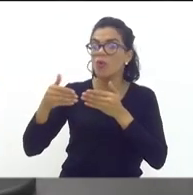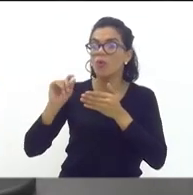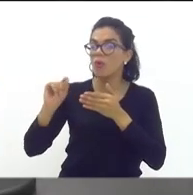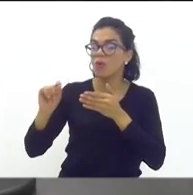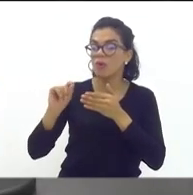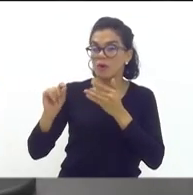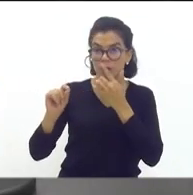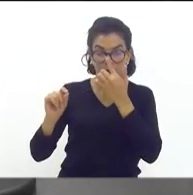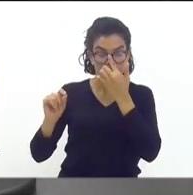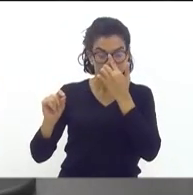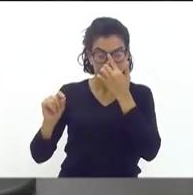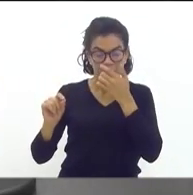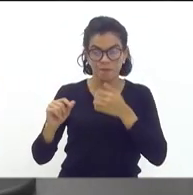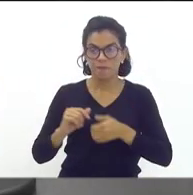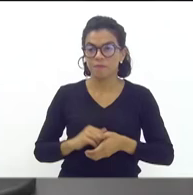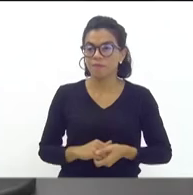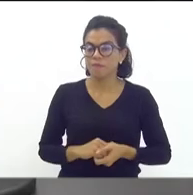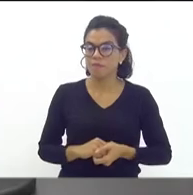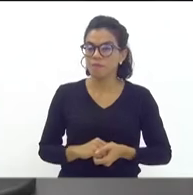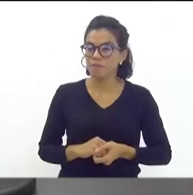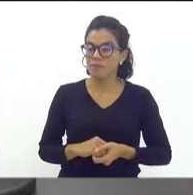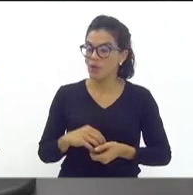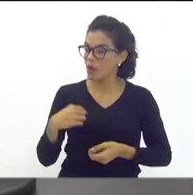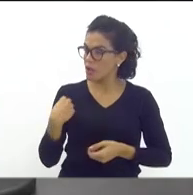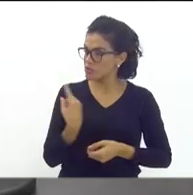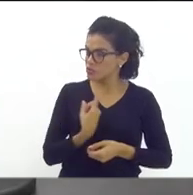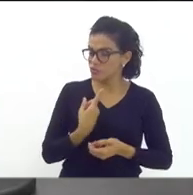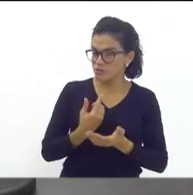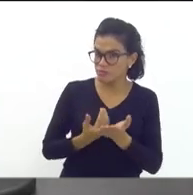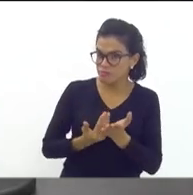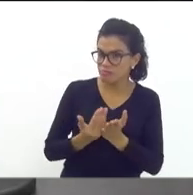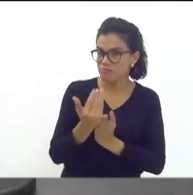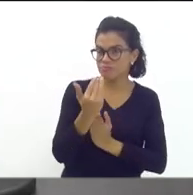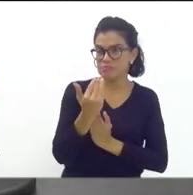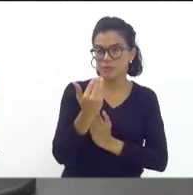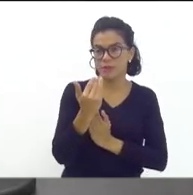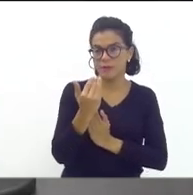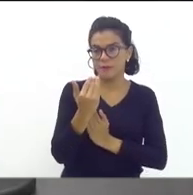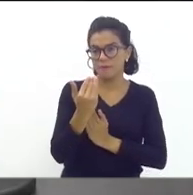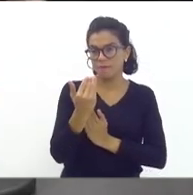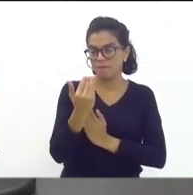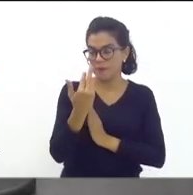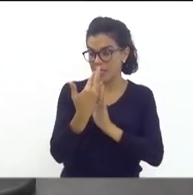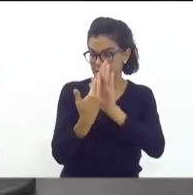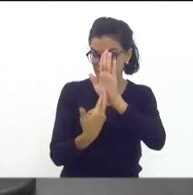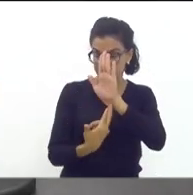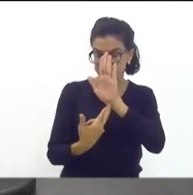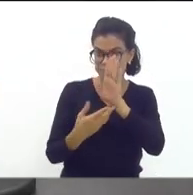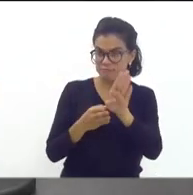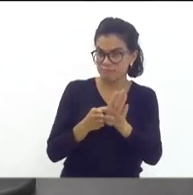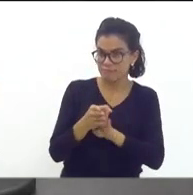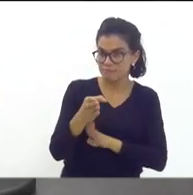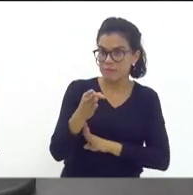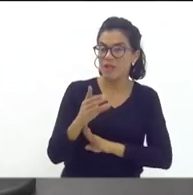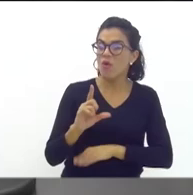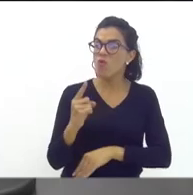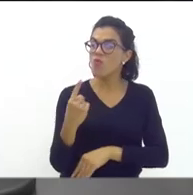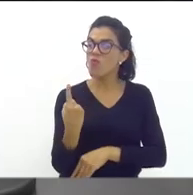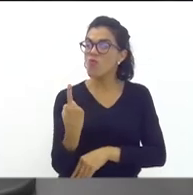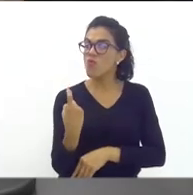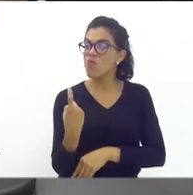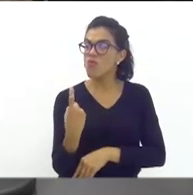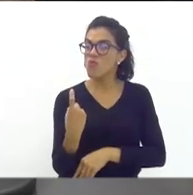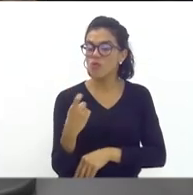gente que a gente iniciou iniciou essa normativa nós tivemos uma única reunião